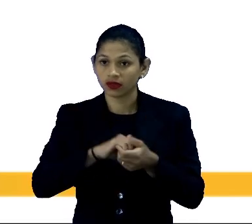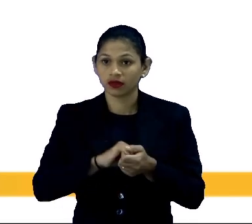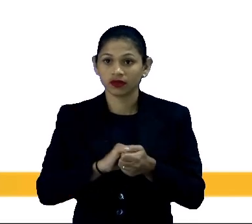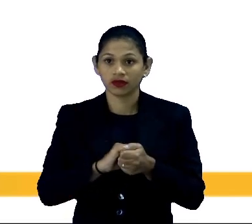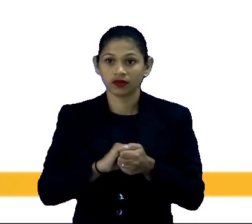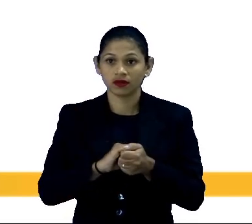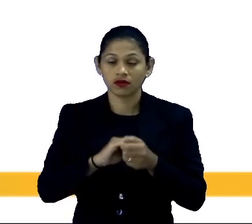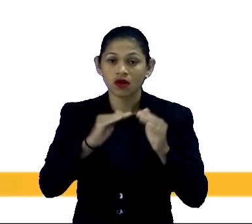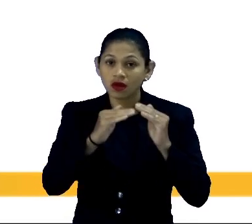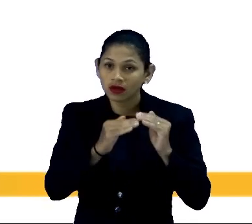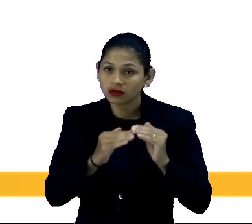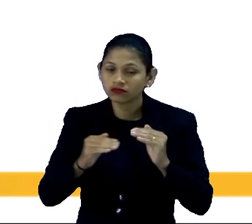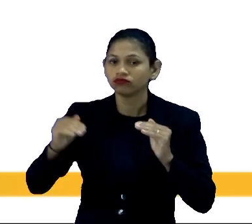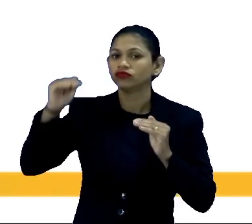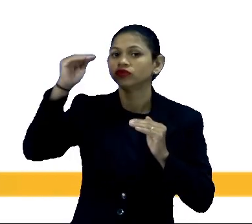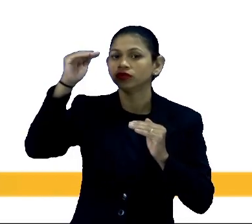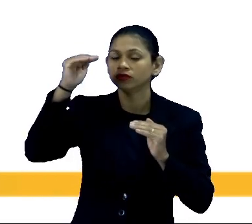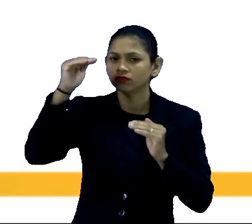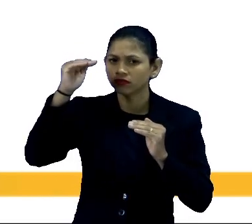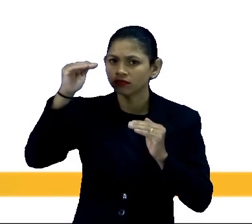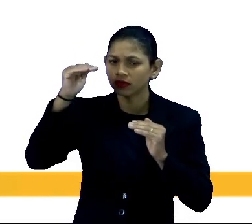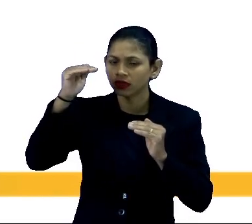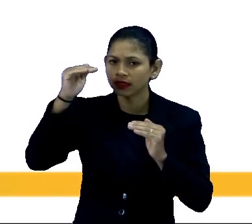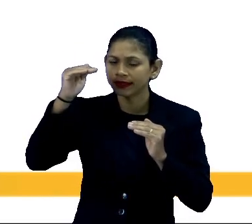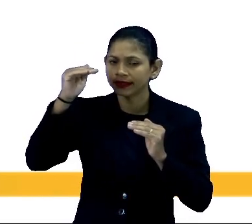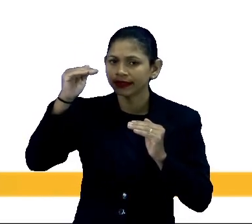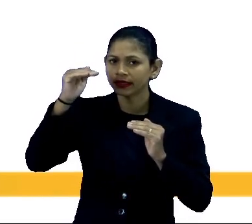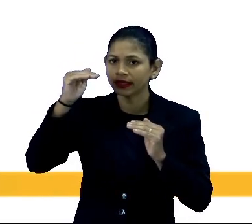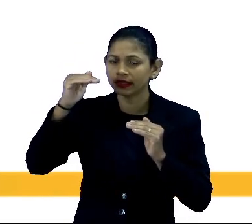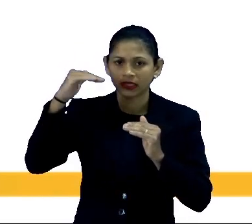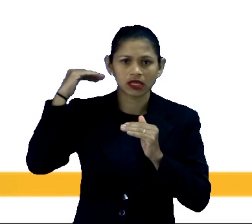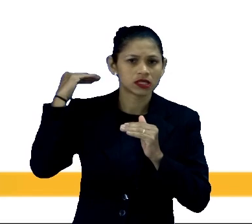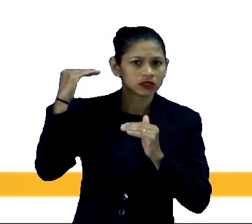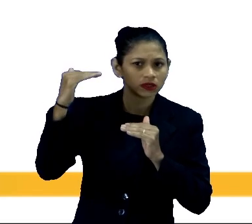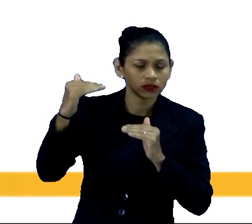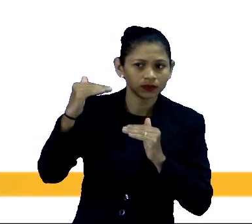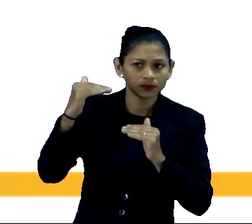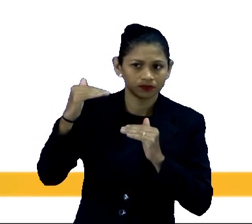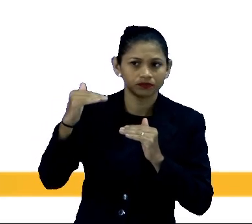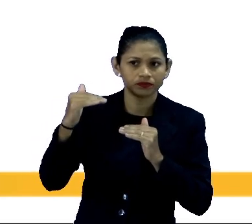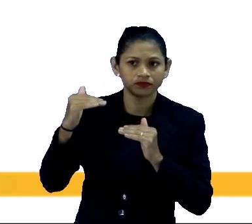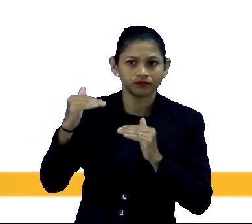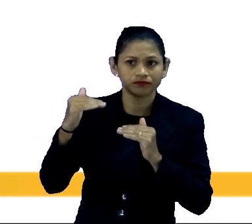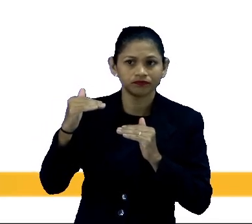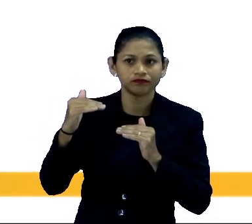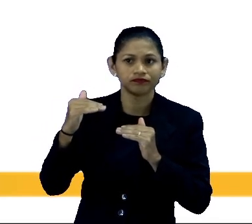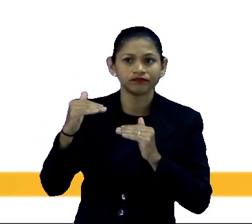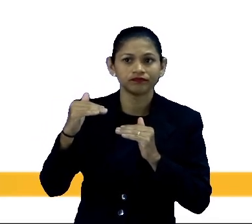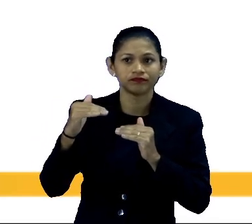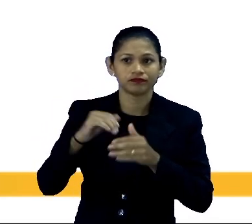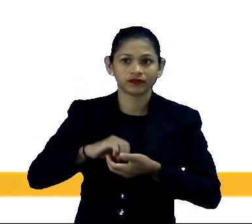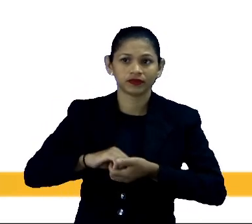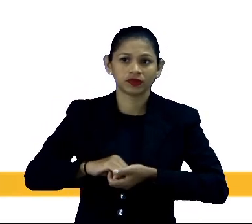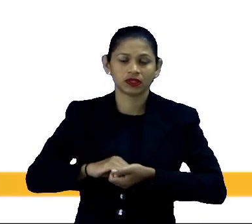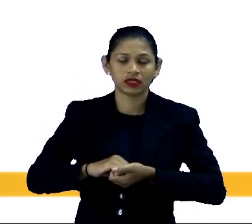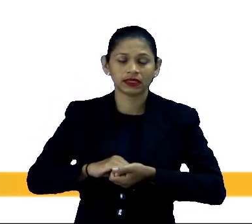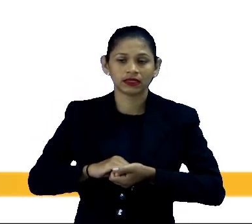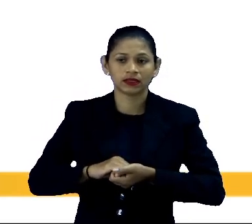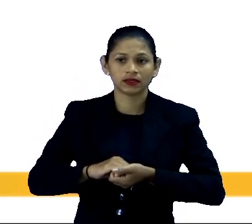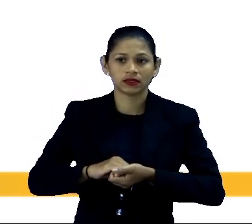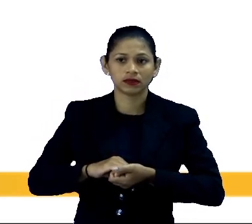cima. Lembra? Em cima, embaixo que eu falei? Lugar. E D, não, que é a palavra em destaque,